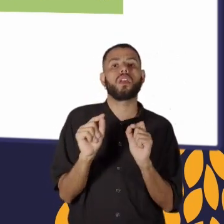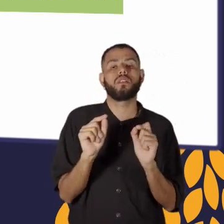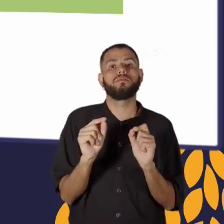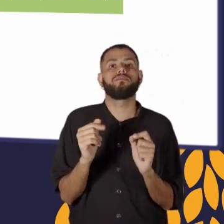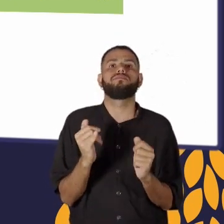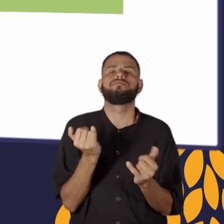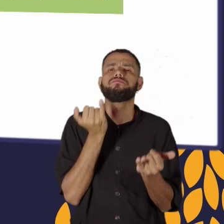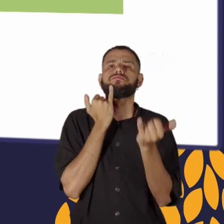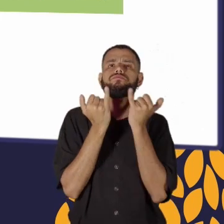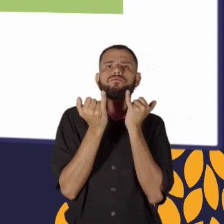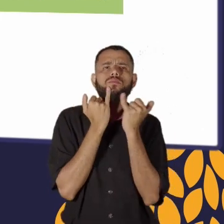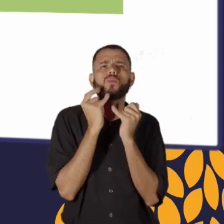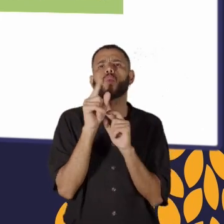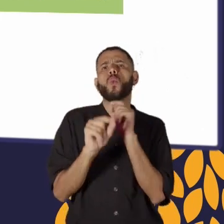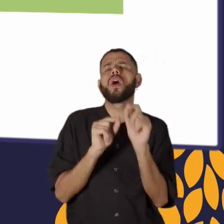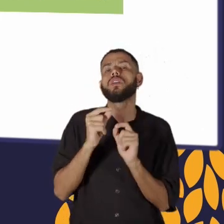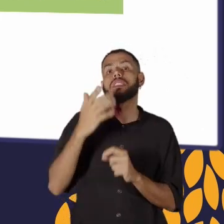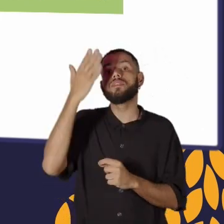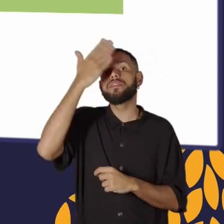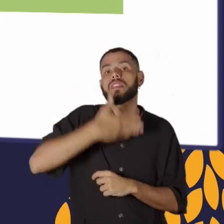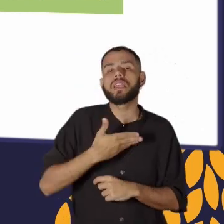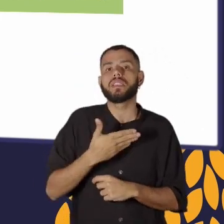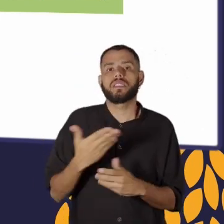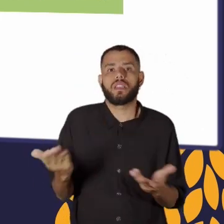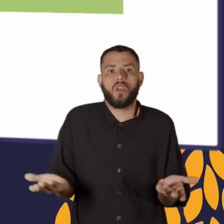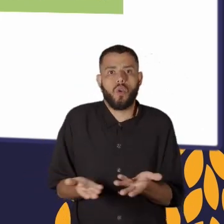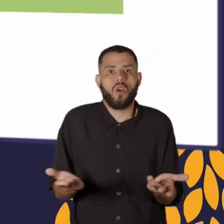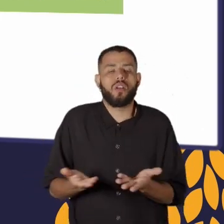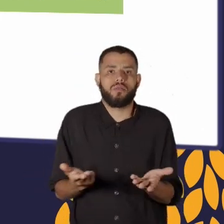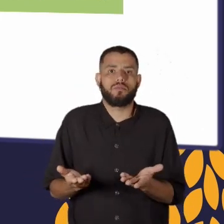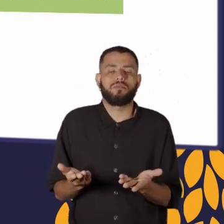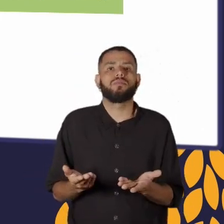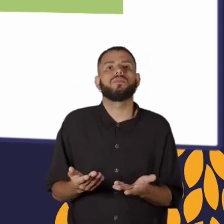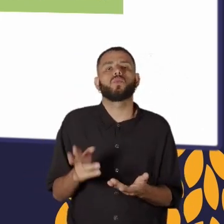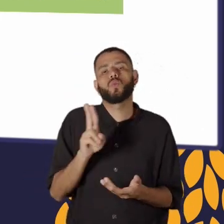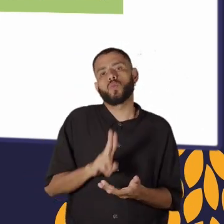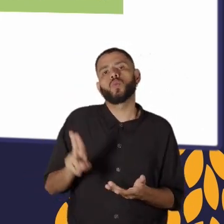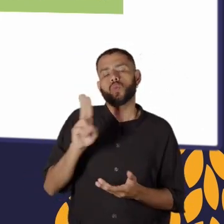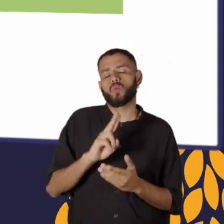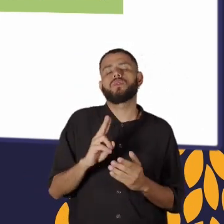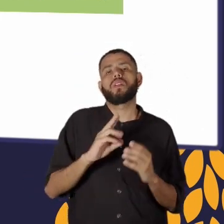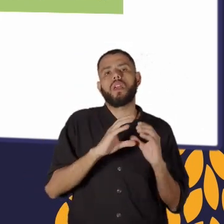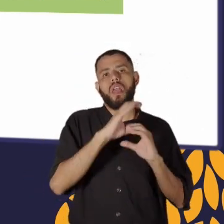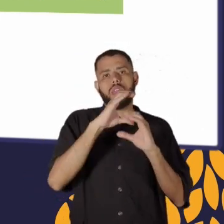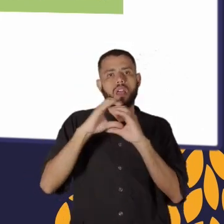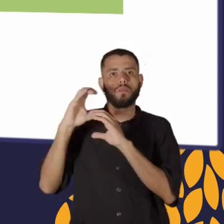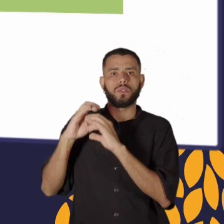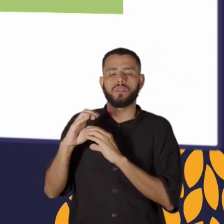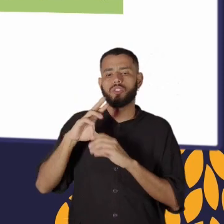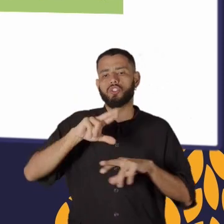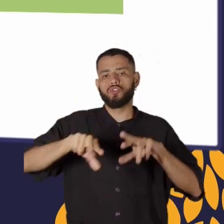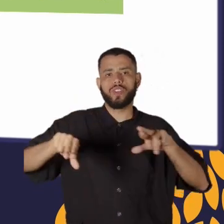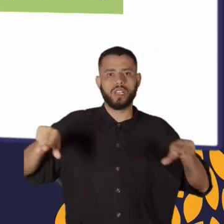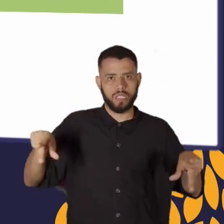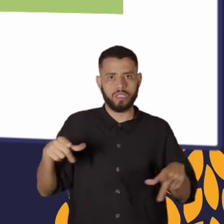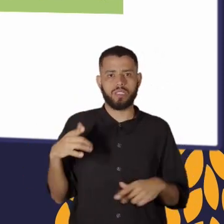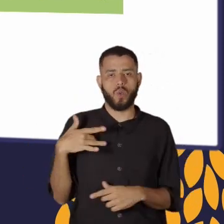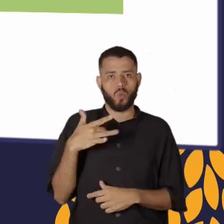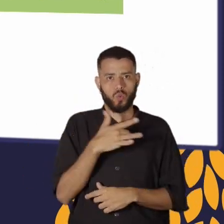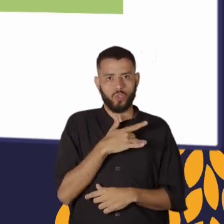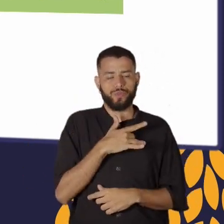de quais são as evidências mais atuais ou mais consistentes do uso de cannabis para esses diferentes agravos de saúde. Então,